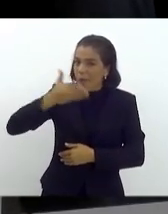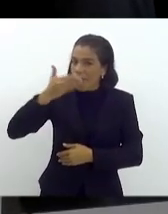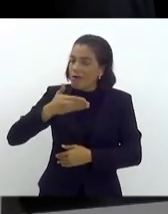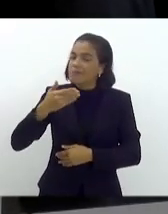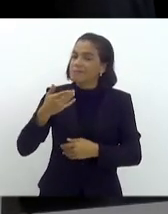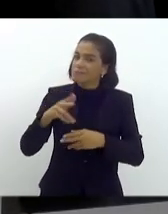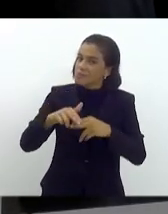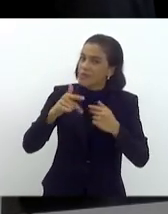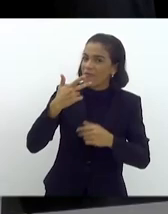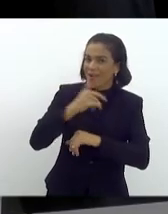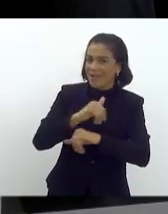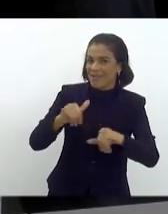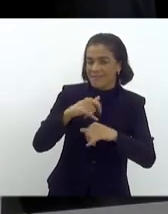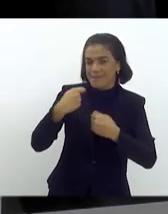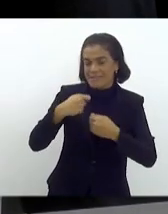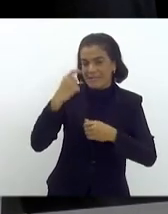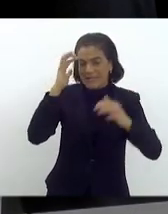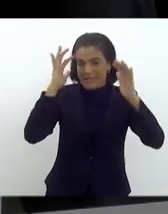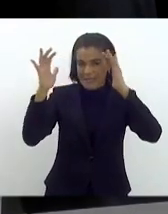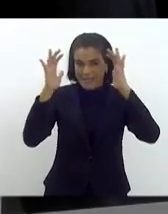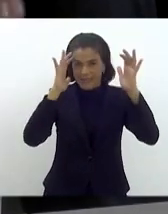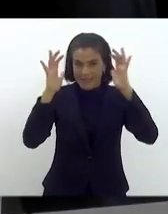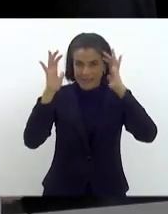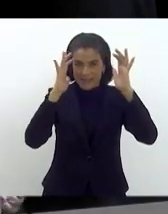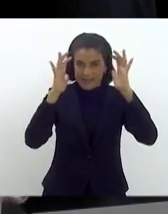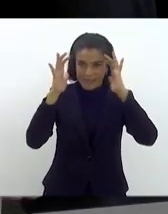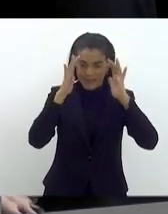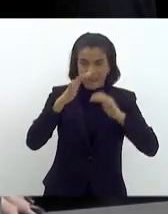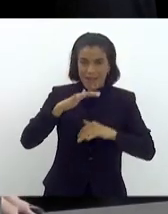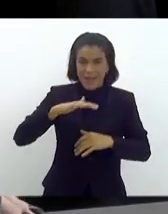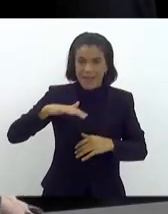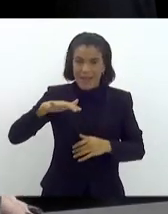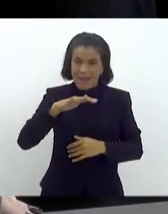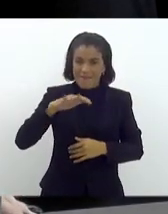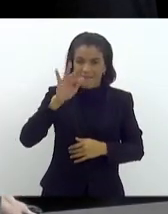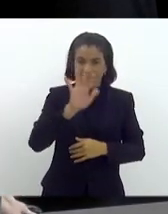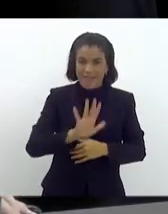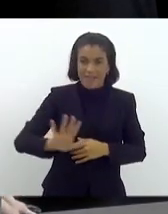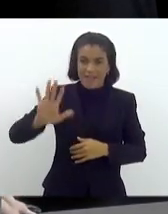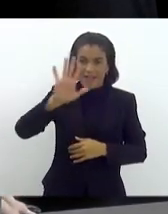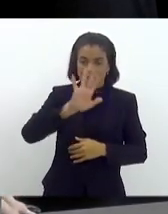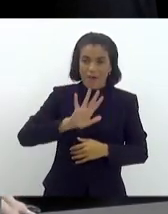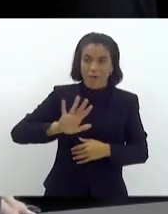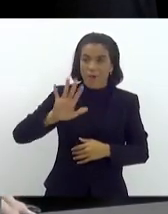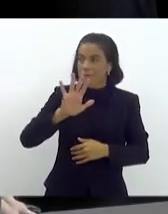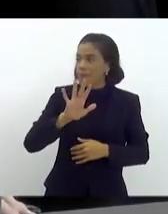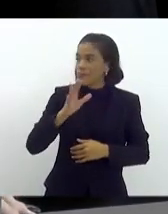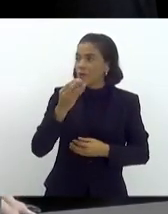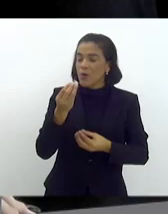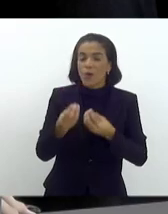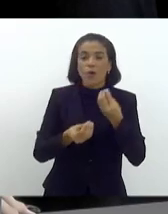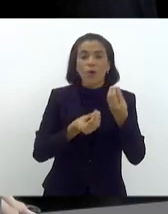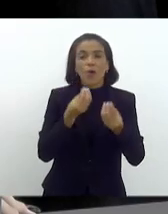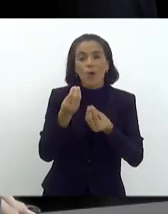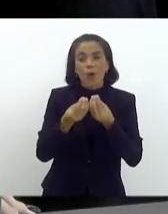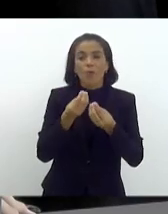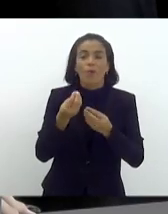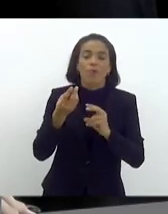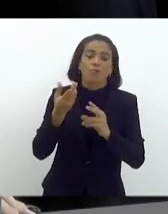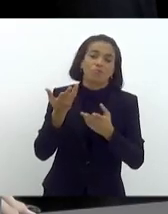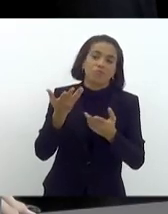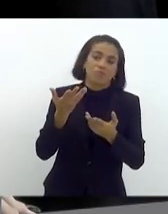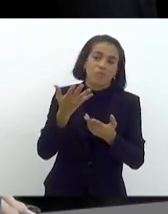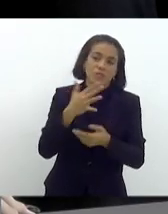tem que pensar isso até queria ir Federal né numa normalização da cadeia de Custódia digital